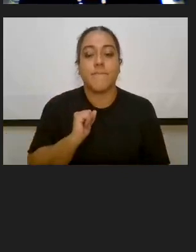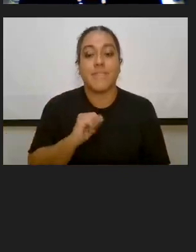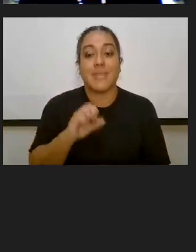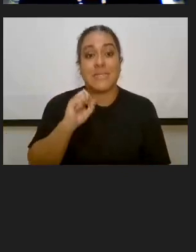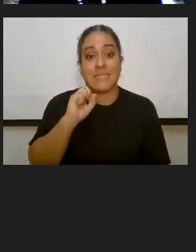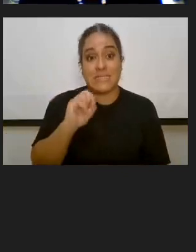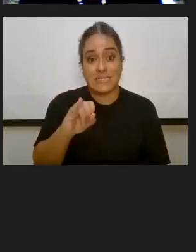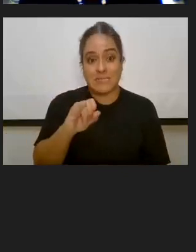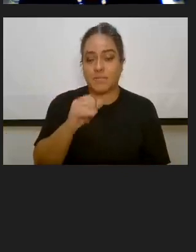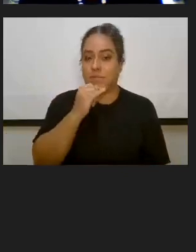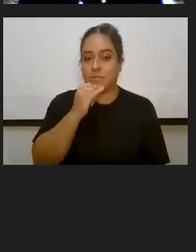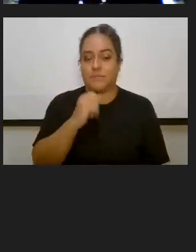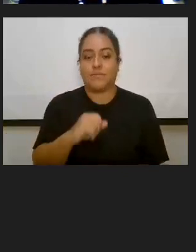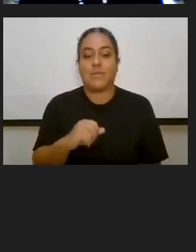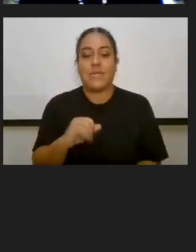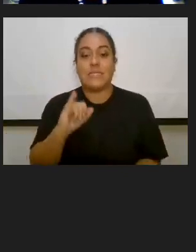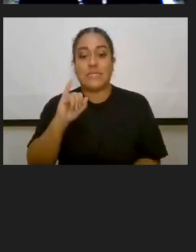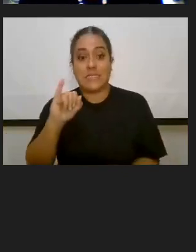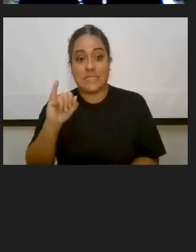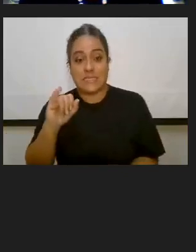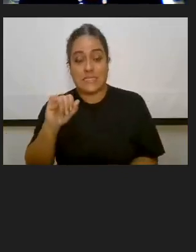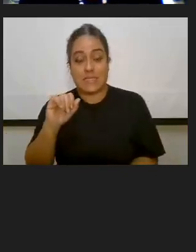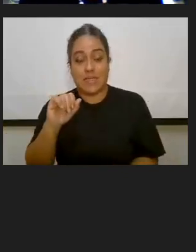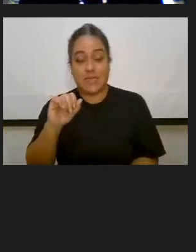5 a cada 10 avaliam